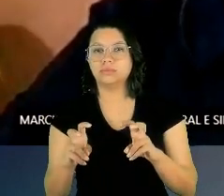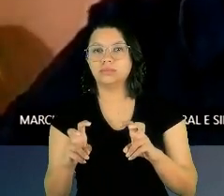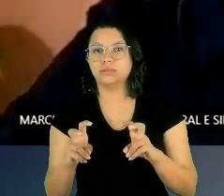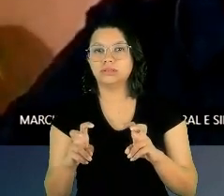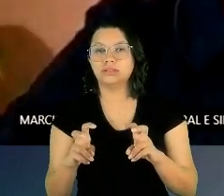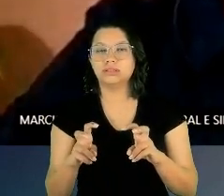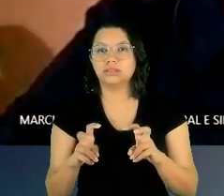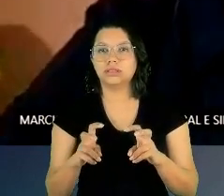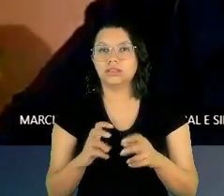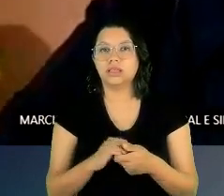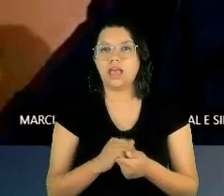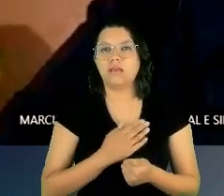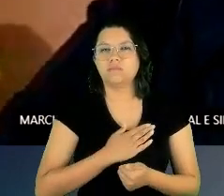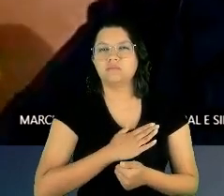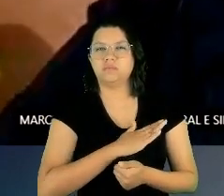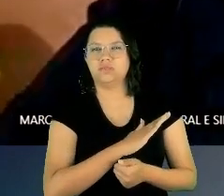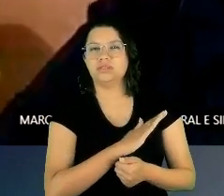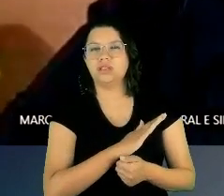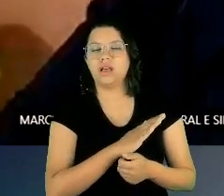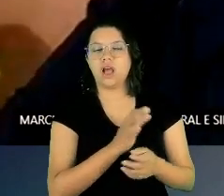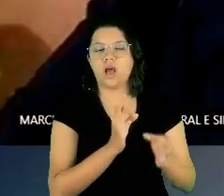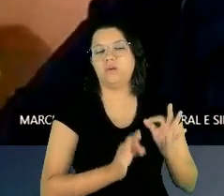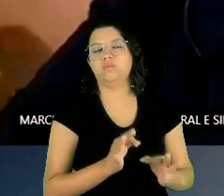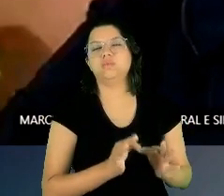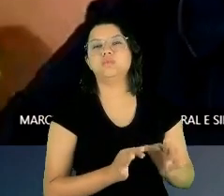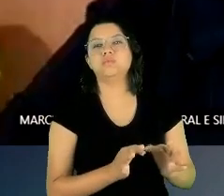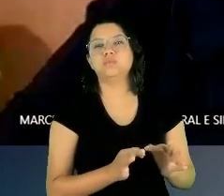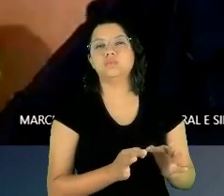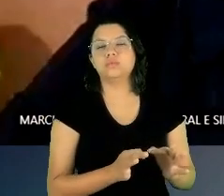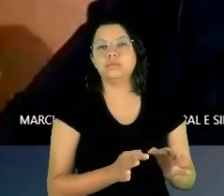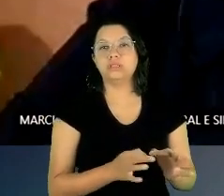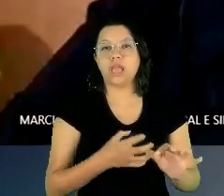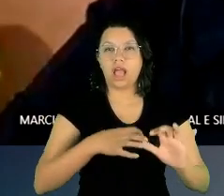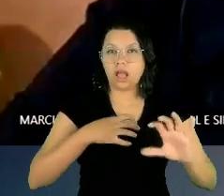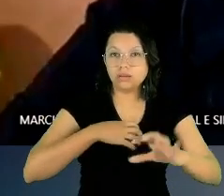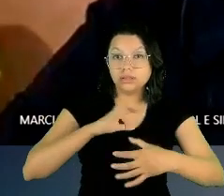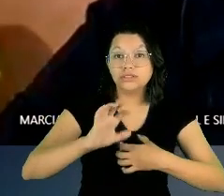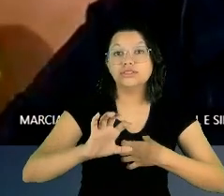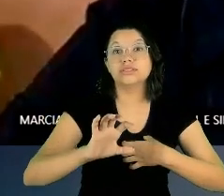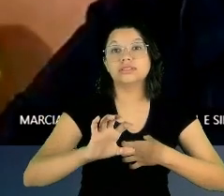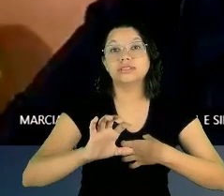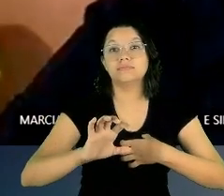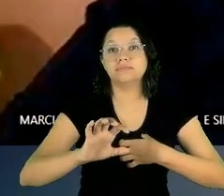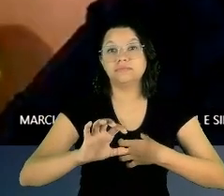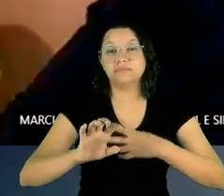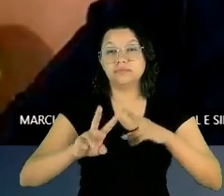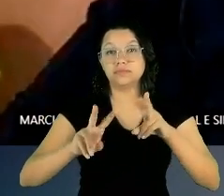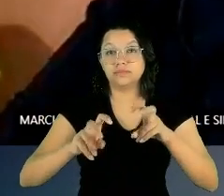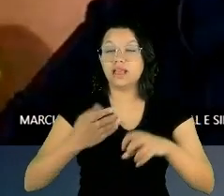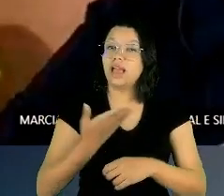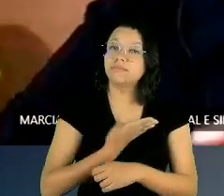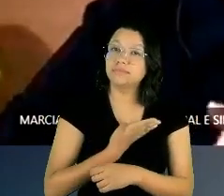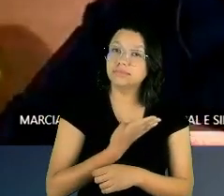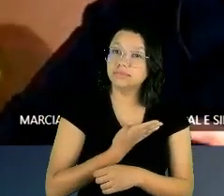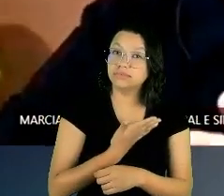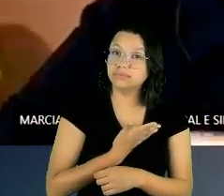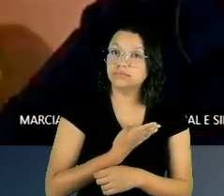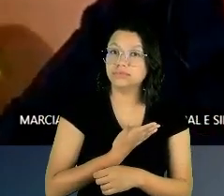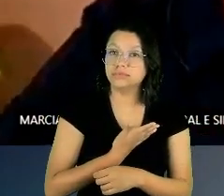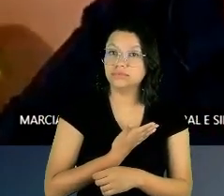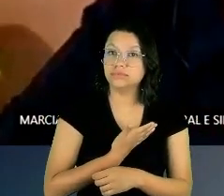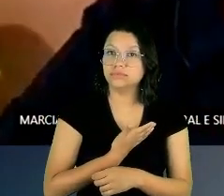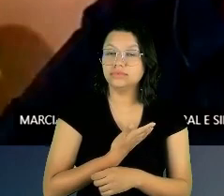Camila falou sobre aversão, as injustiças, sobre empatia e